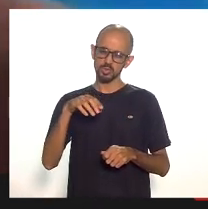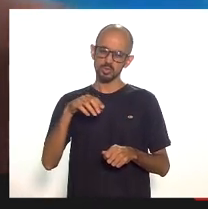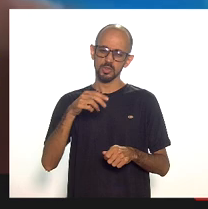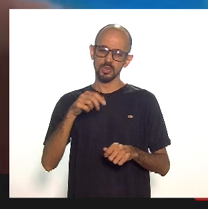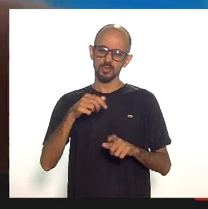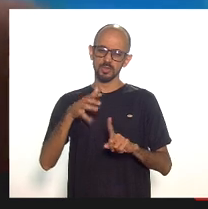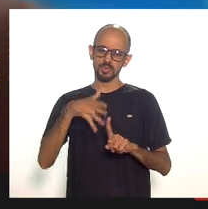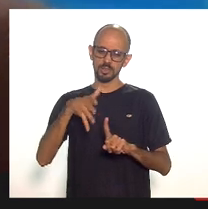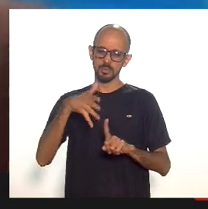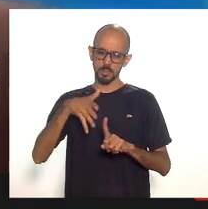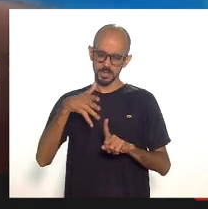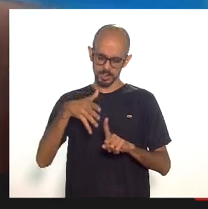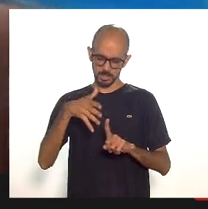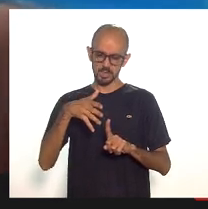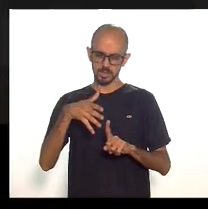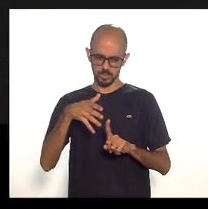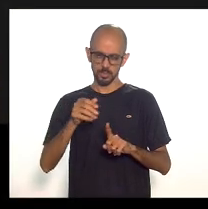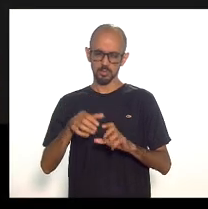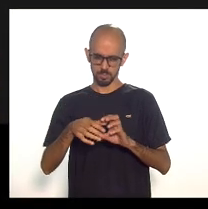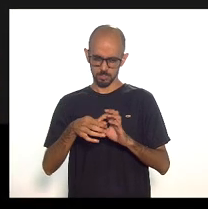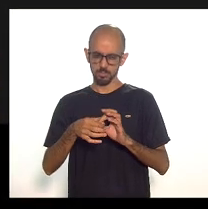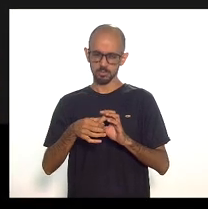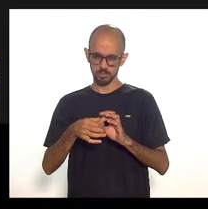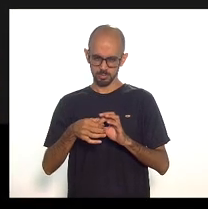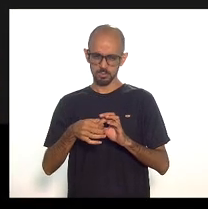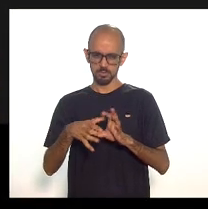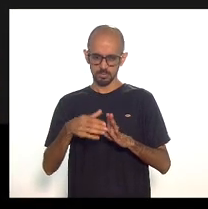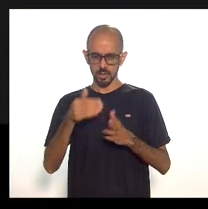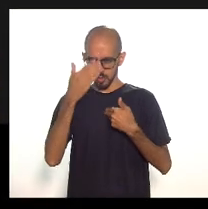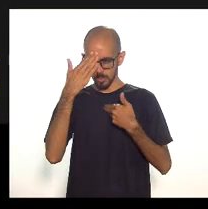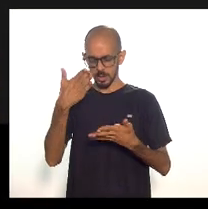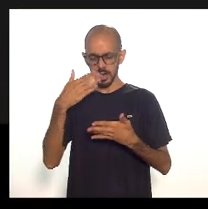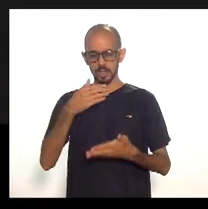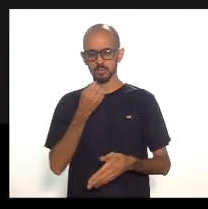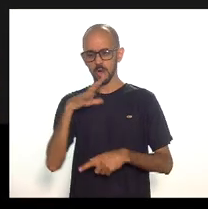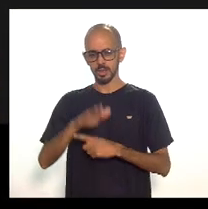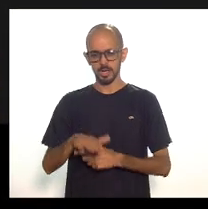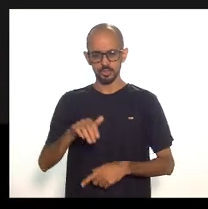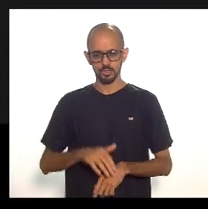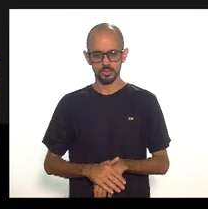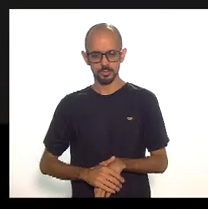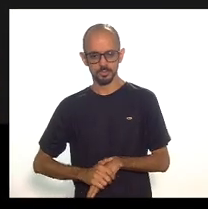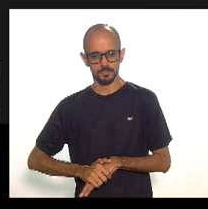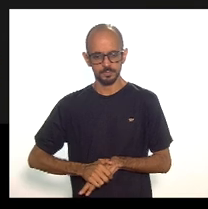dar oportunidade a outros falarem. Obrigado pela presença, boa tarde.